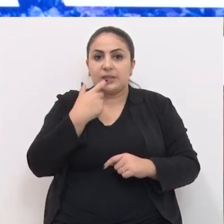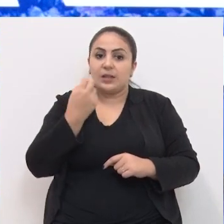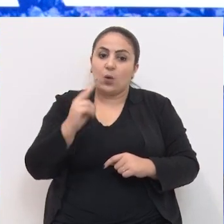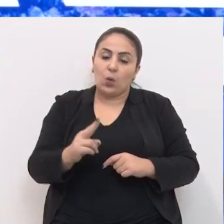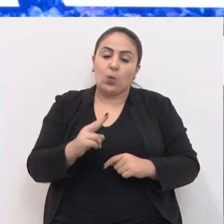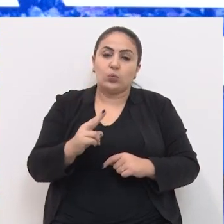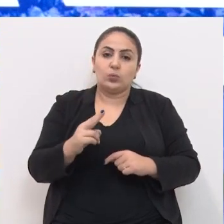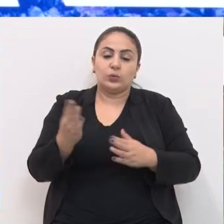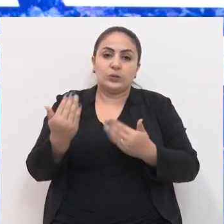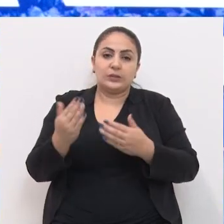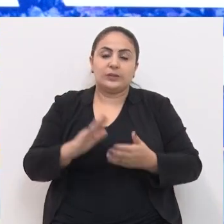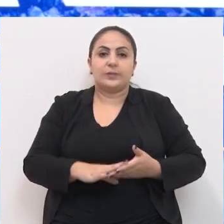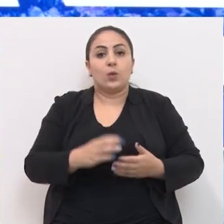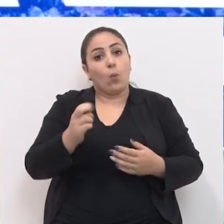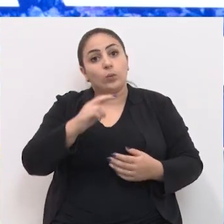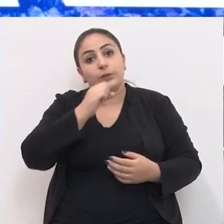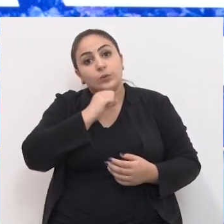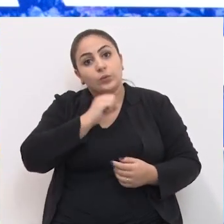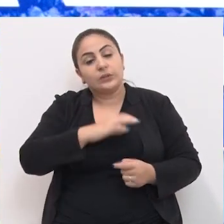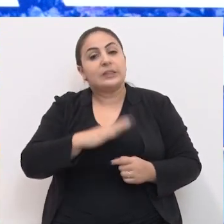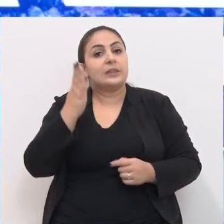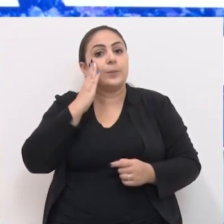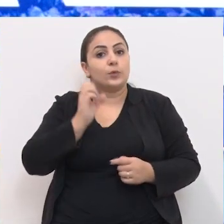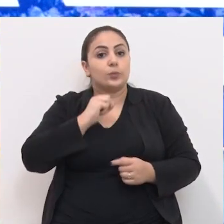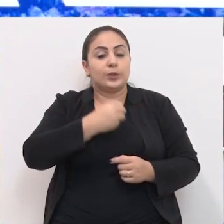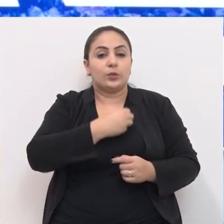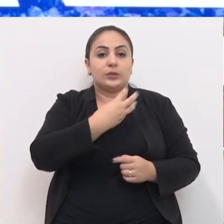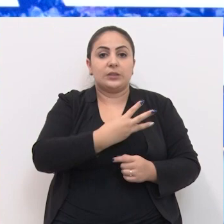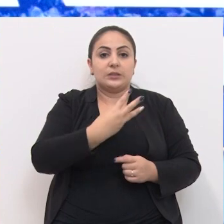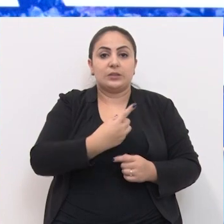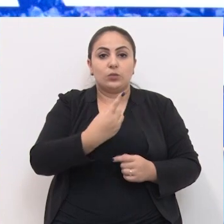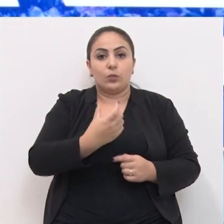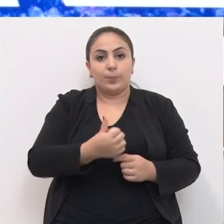do Idoso. Saiba mais pelos telefones